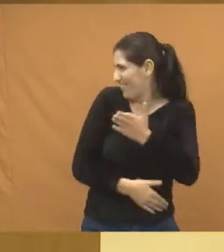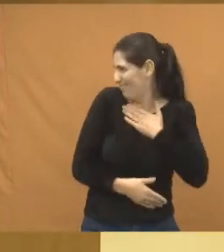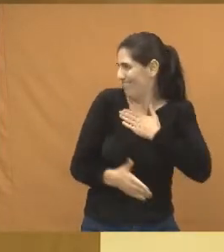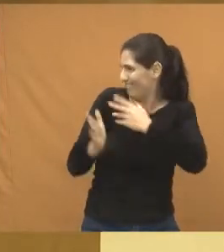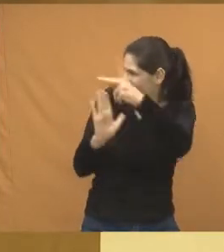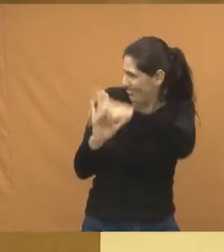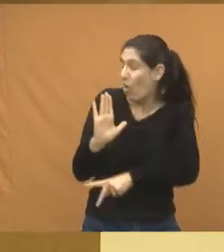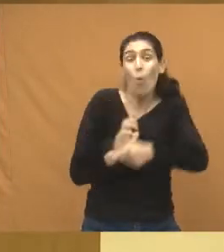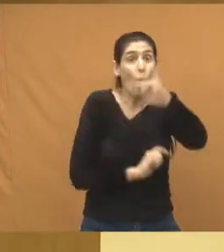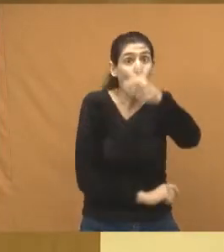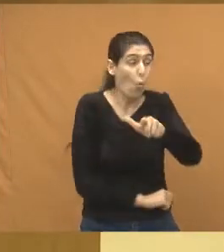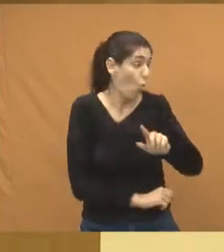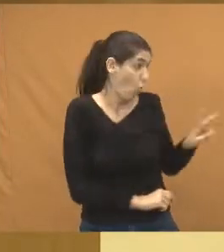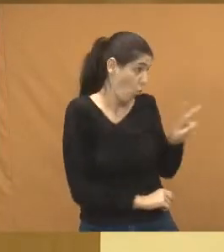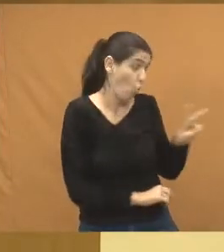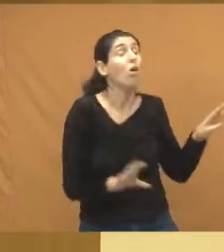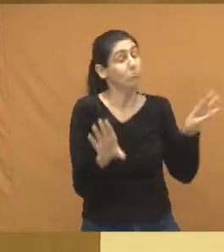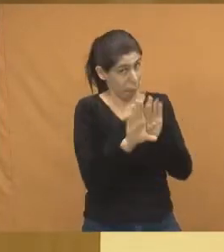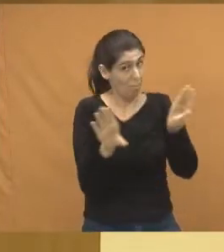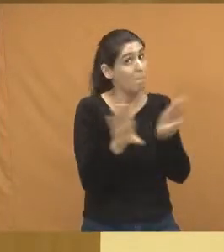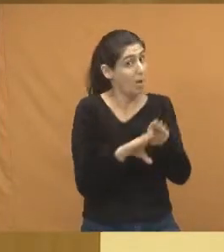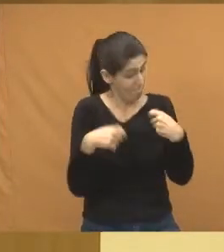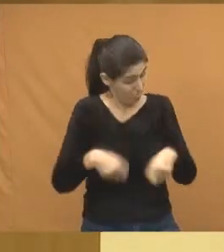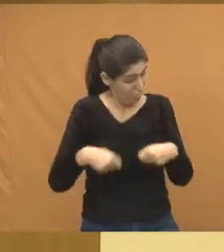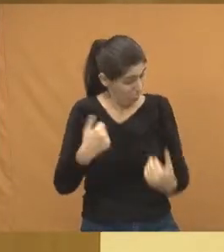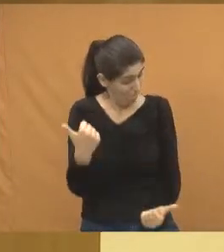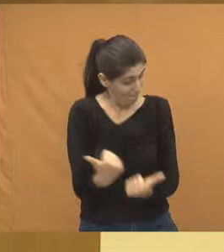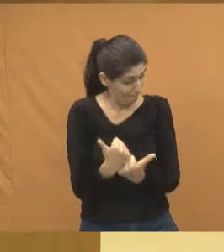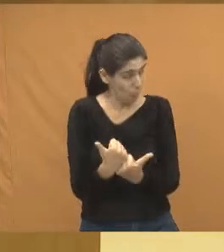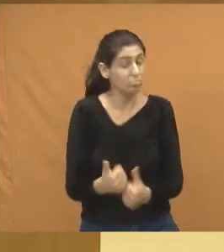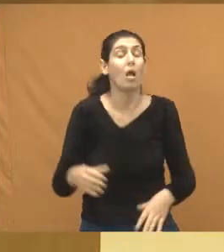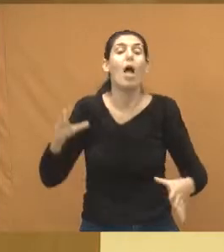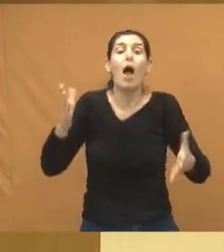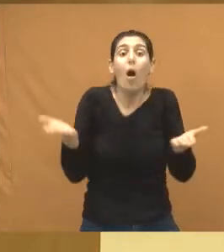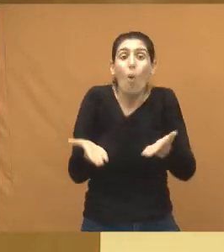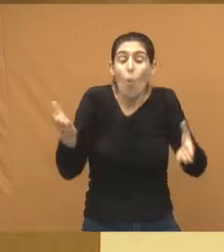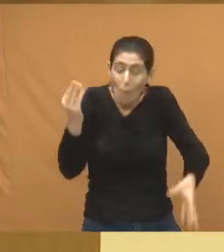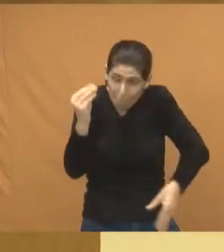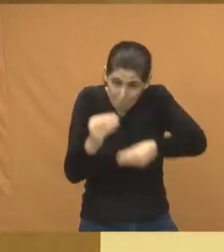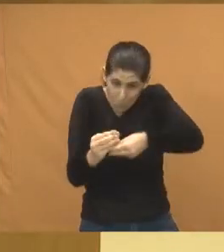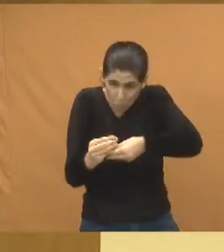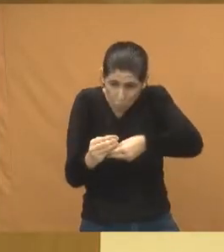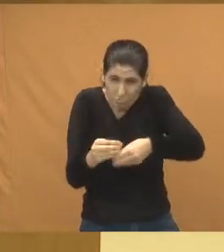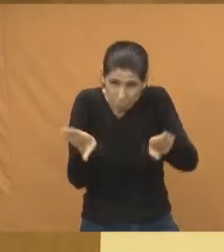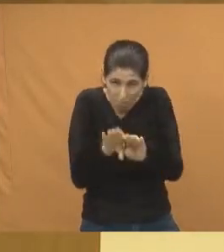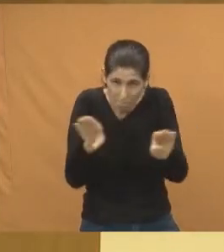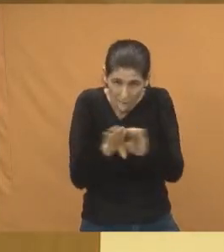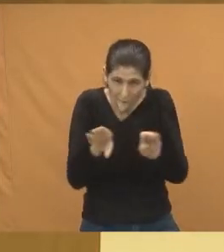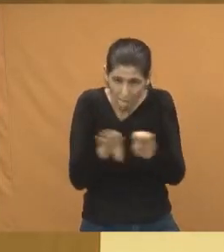vereadores também se conscientizem da situação. Eu até fiz uma emenda onde